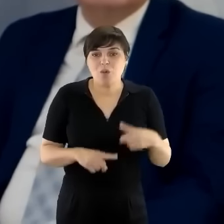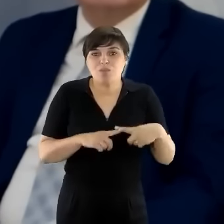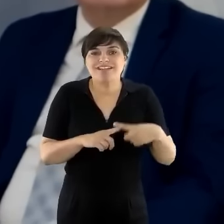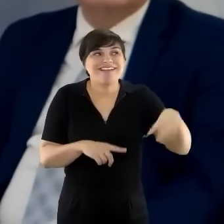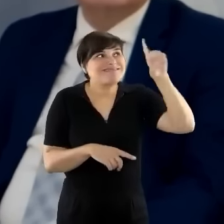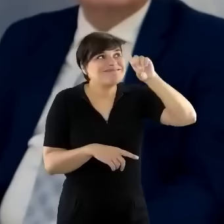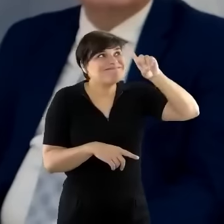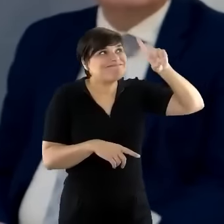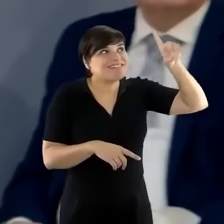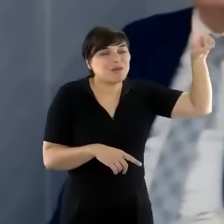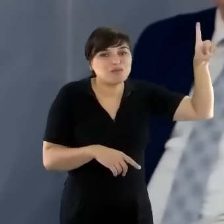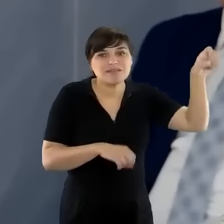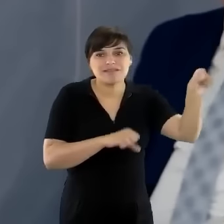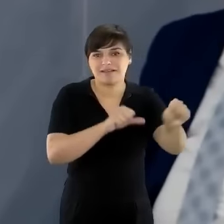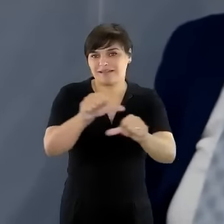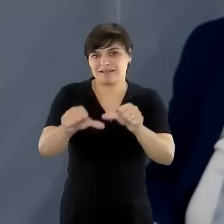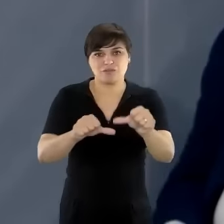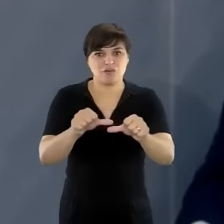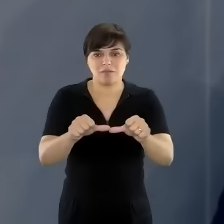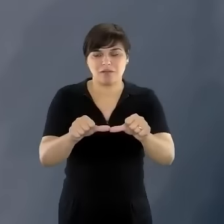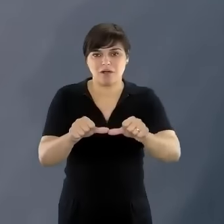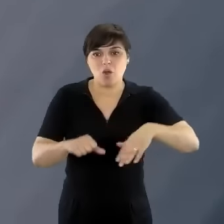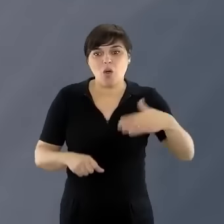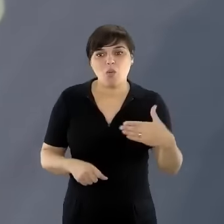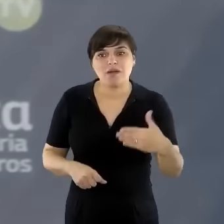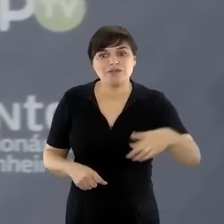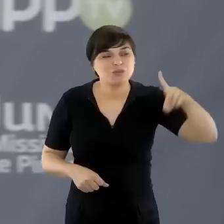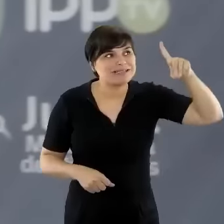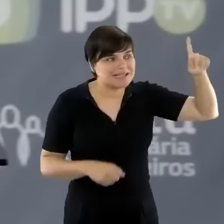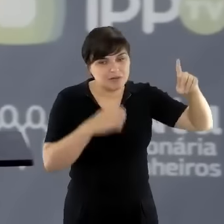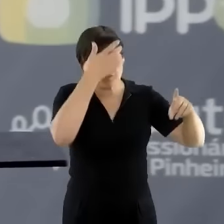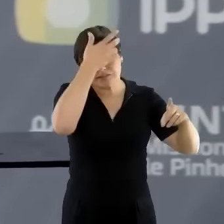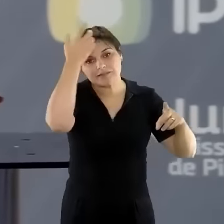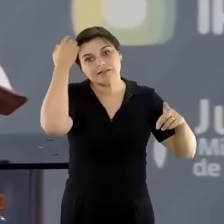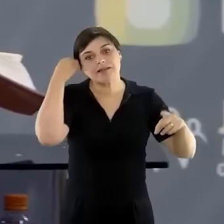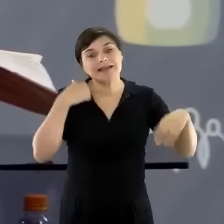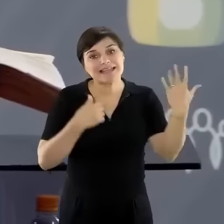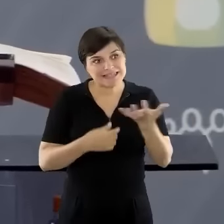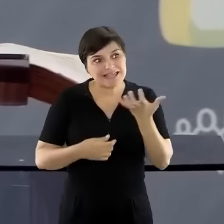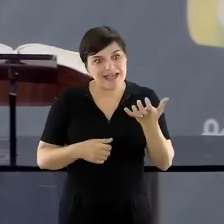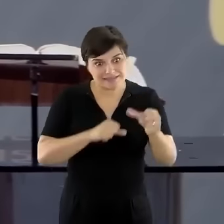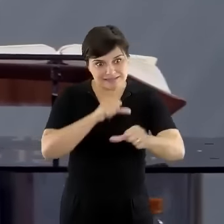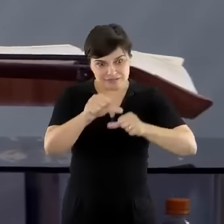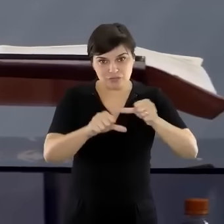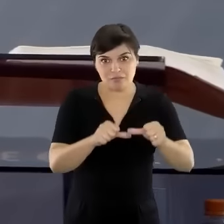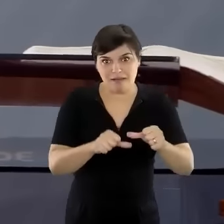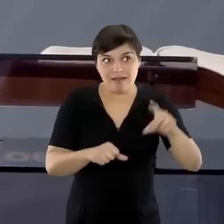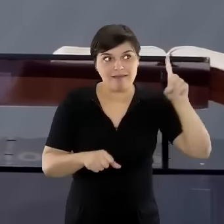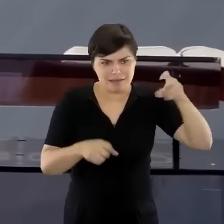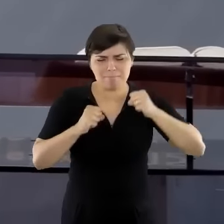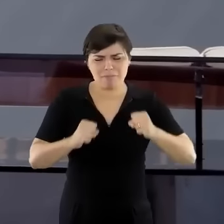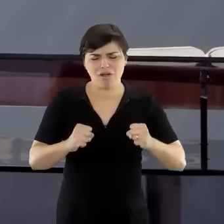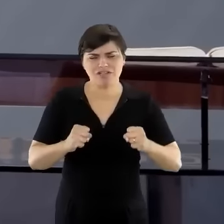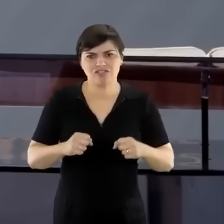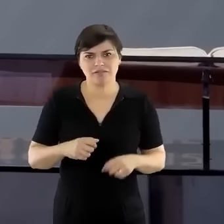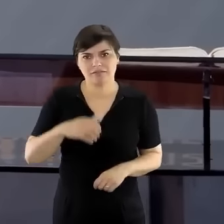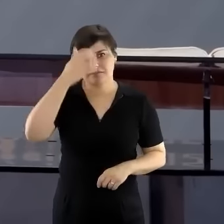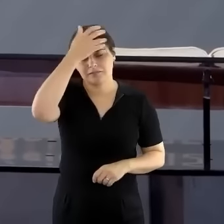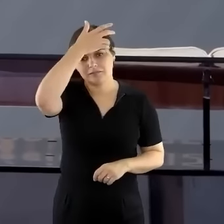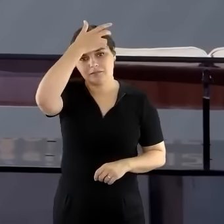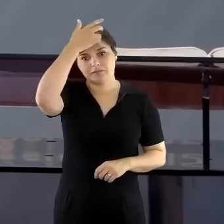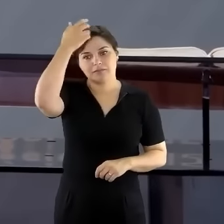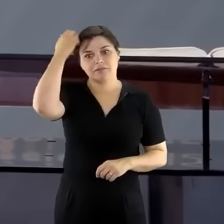nós quando Deus quer fazer faz o Saulo de Tarso maior inimigo da igreja não tava